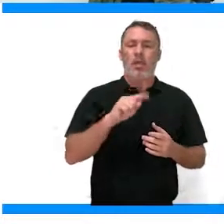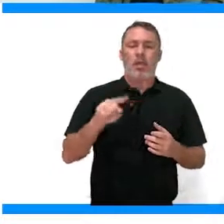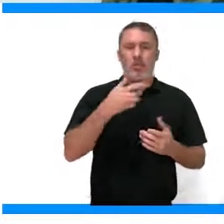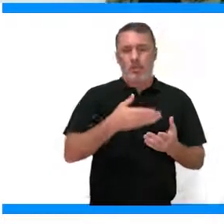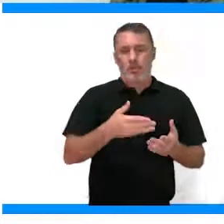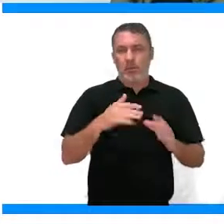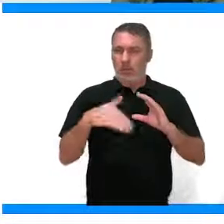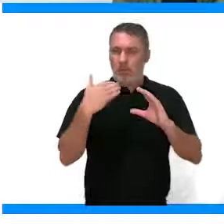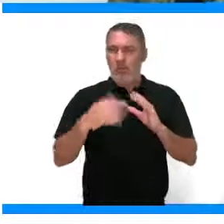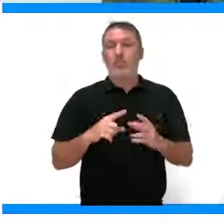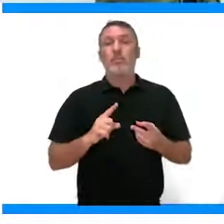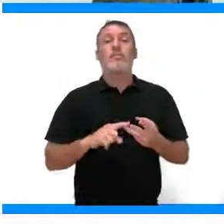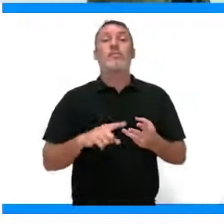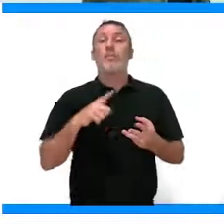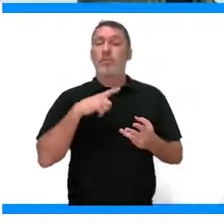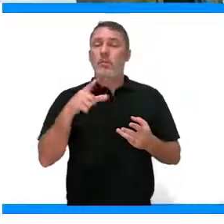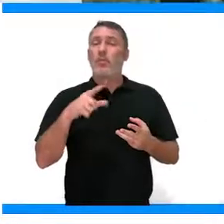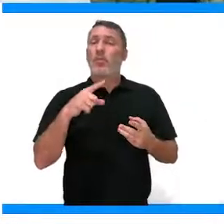hackerdamatematica@gmail.com.